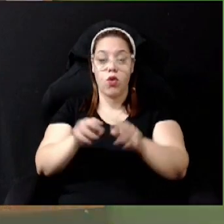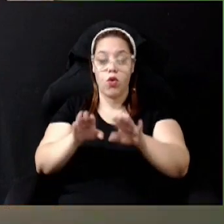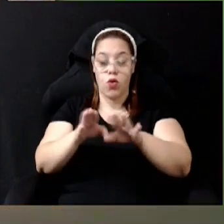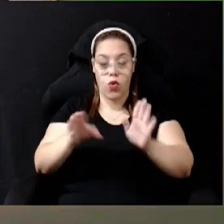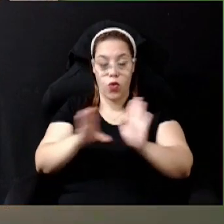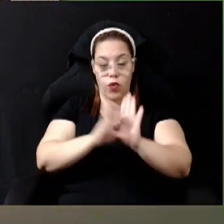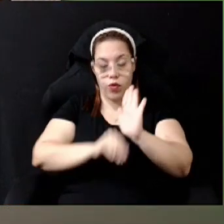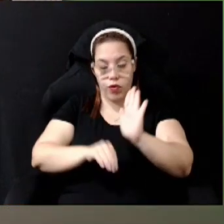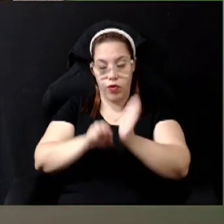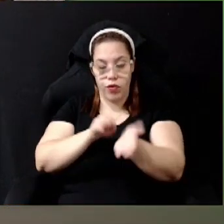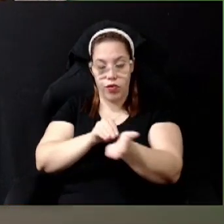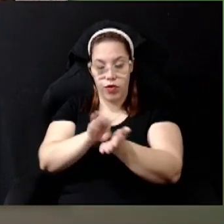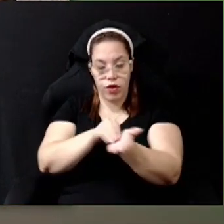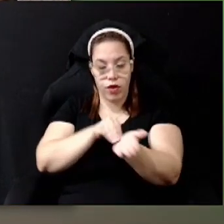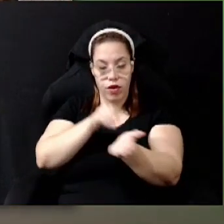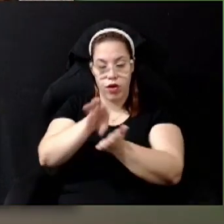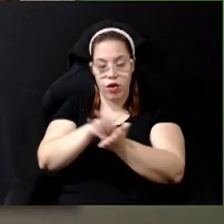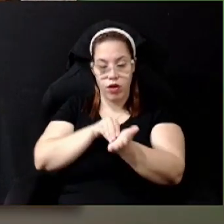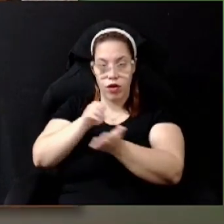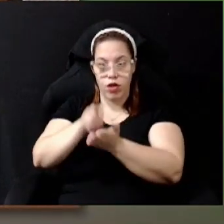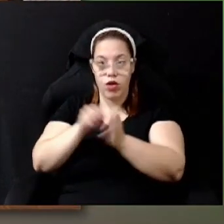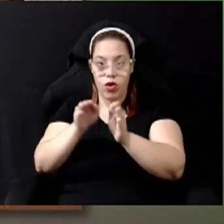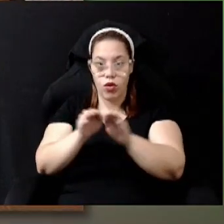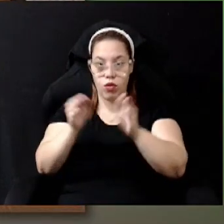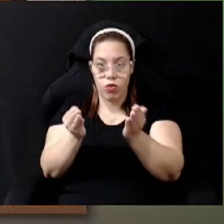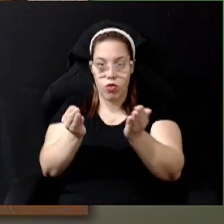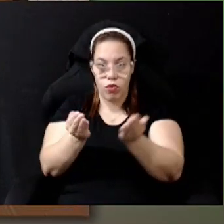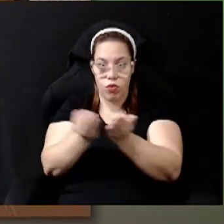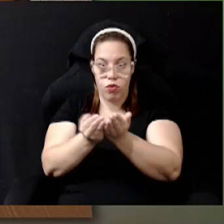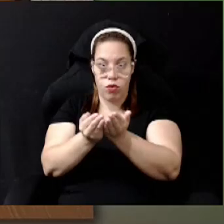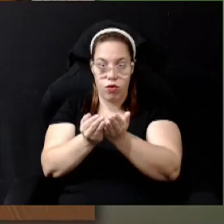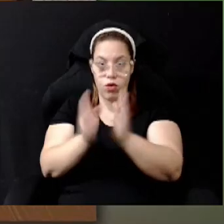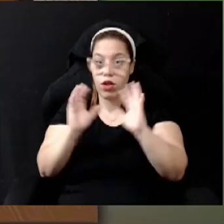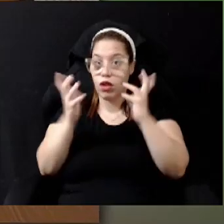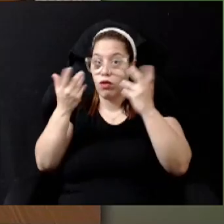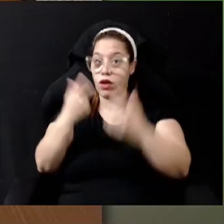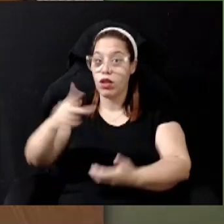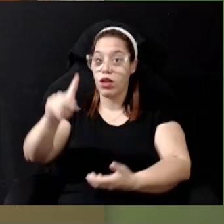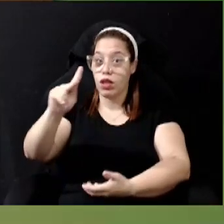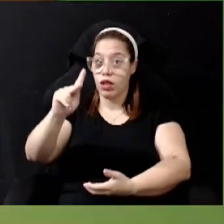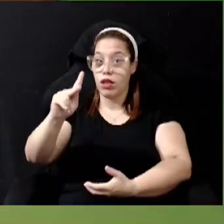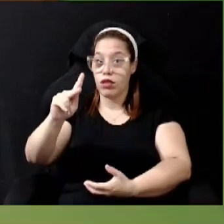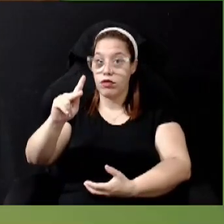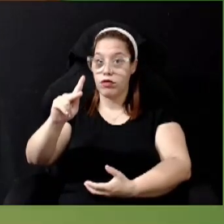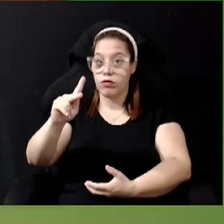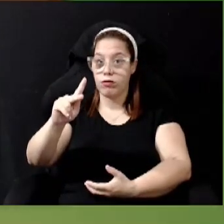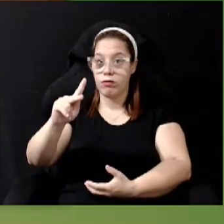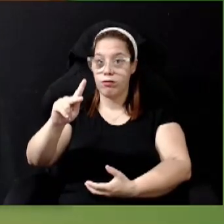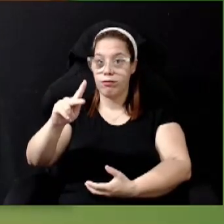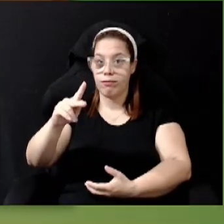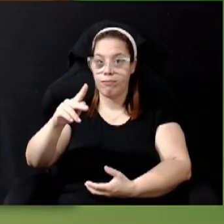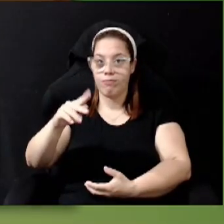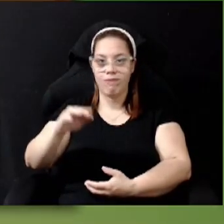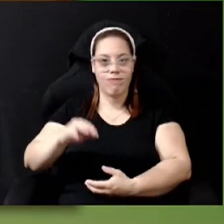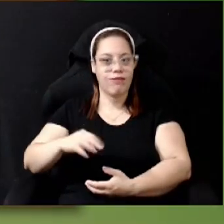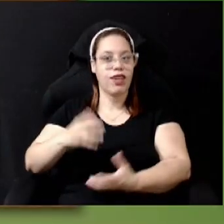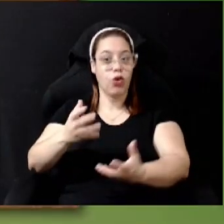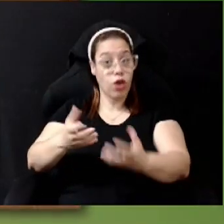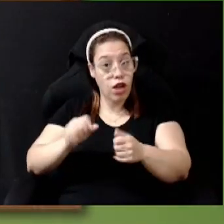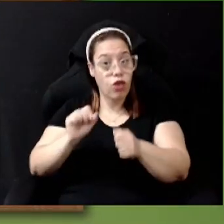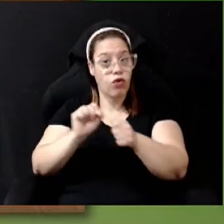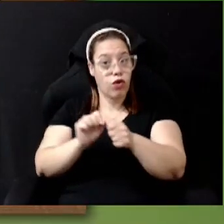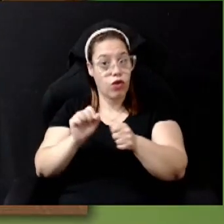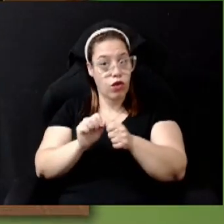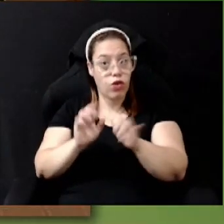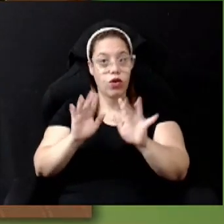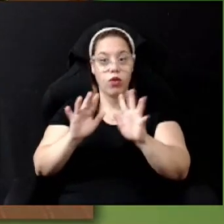imprimi as caixinhas, montei as caixinhas da festa dela. E assim, falei, daí em diante, falei, é isso que eu quero fazer, eu quero mexer com